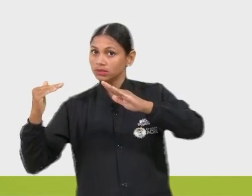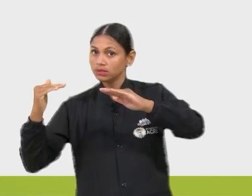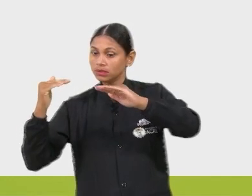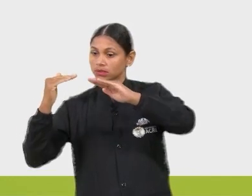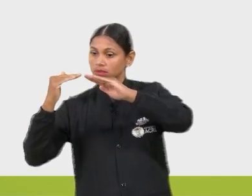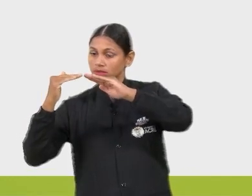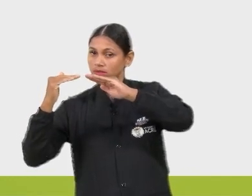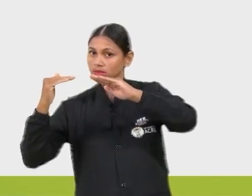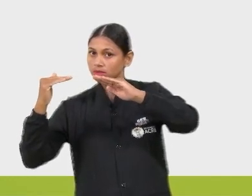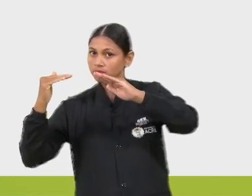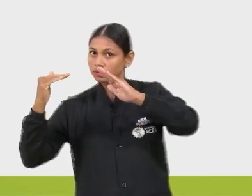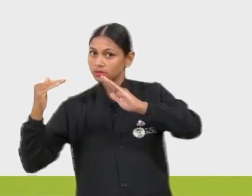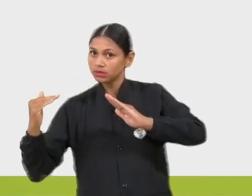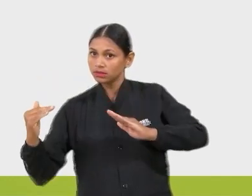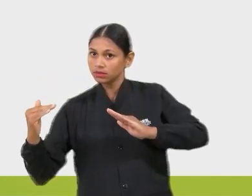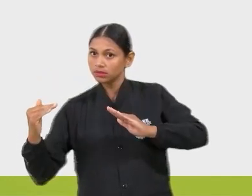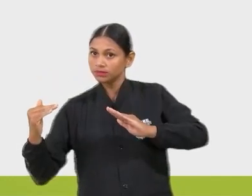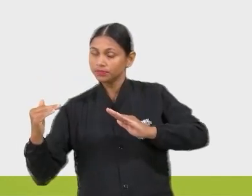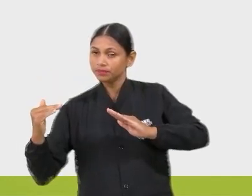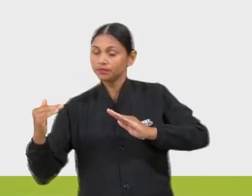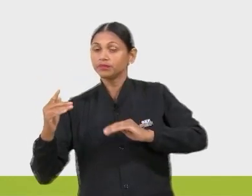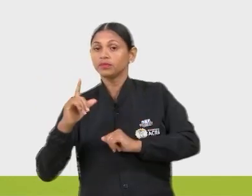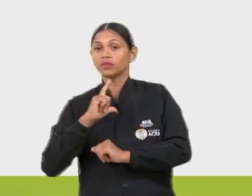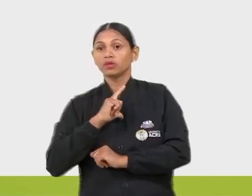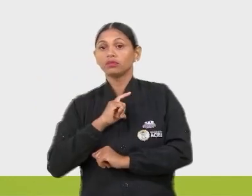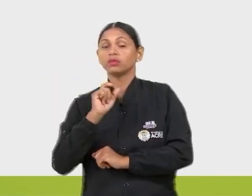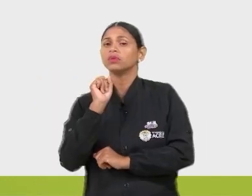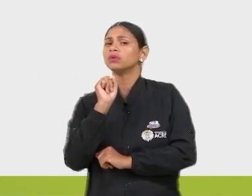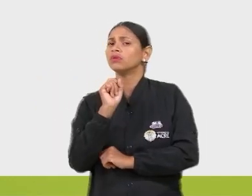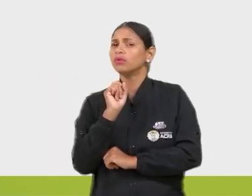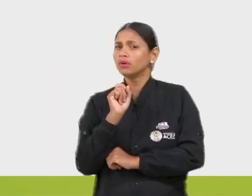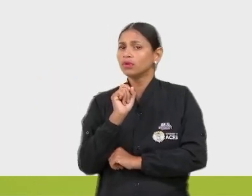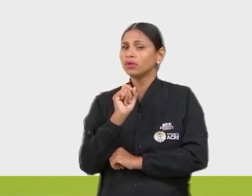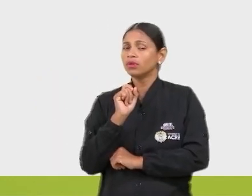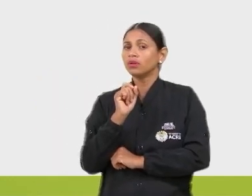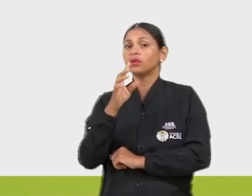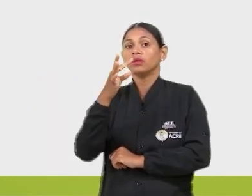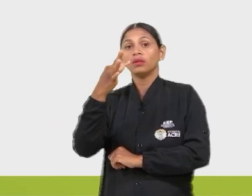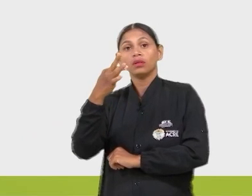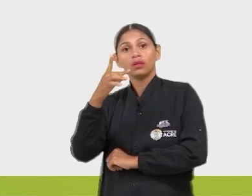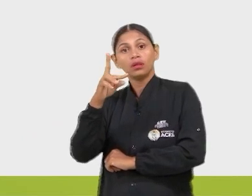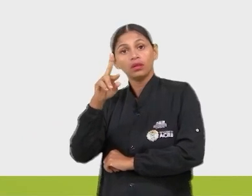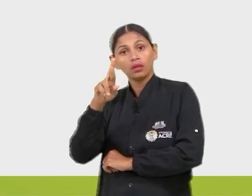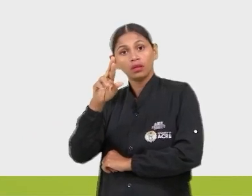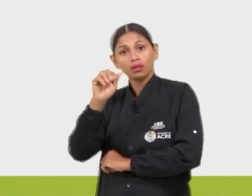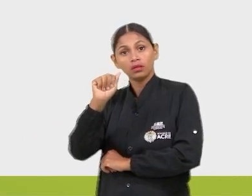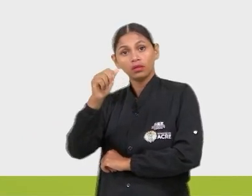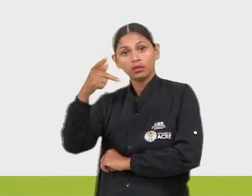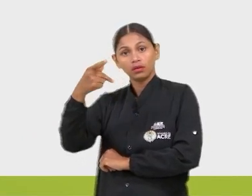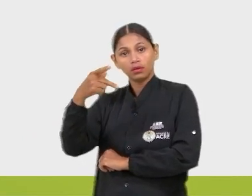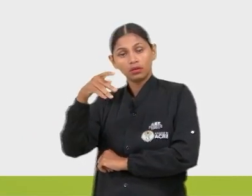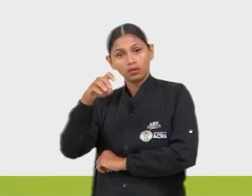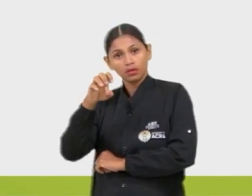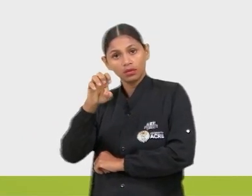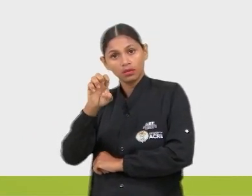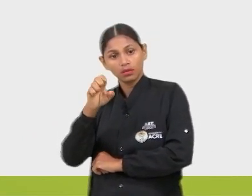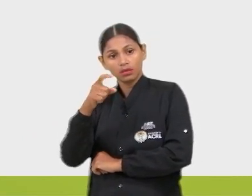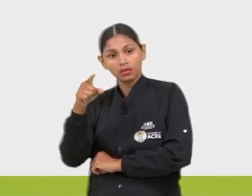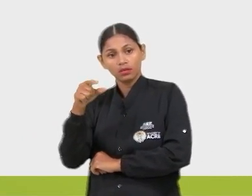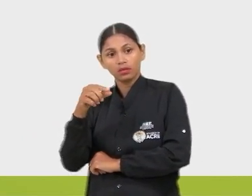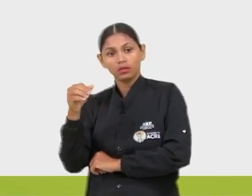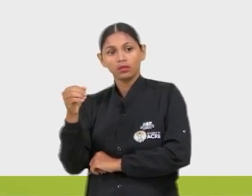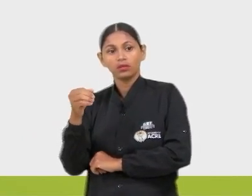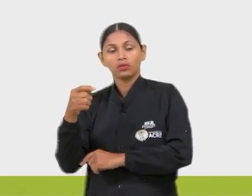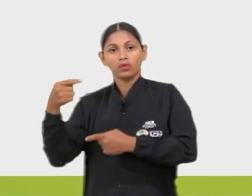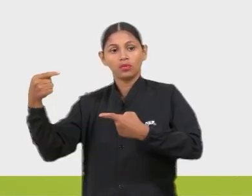face lateral, de um trapézio. Perceberam? Nós temos a ideia de um trapézio. Professor, como